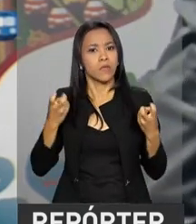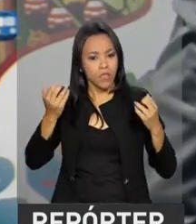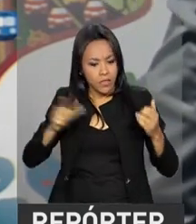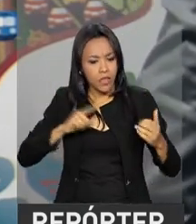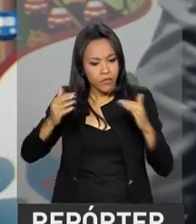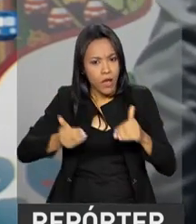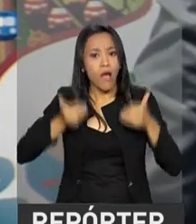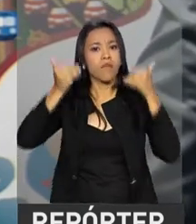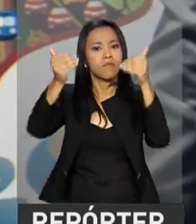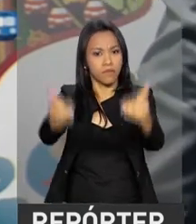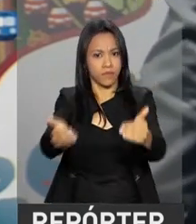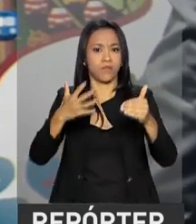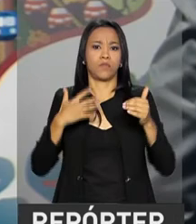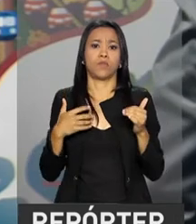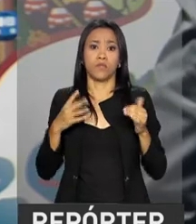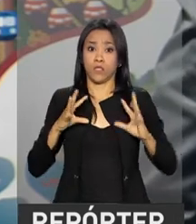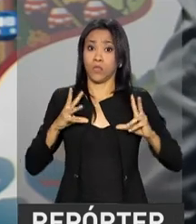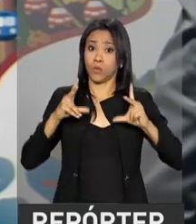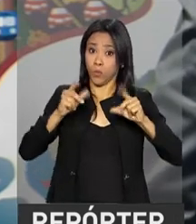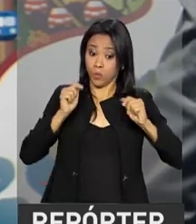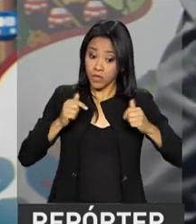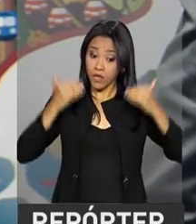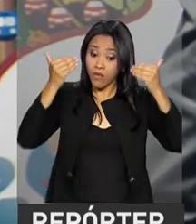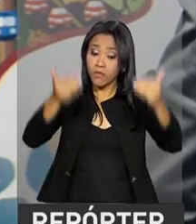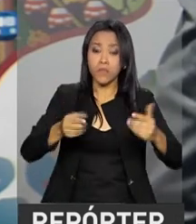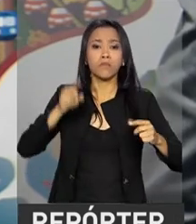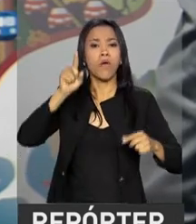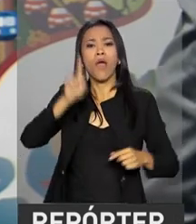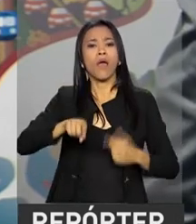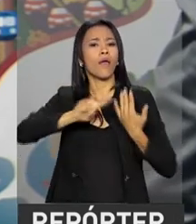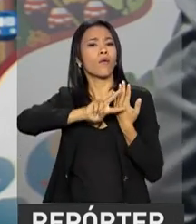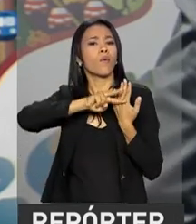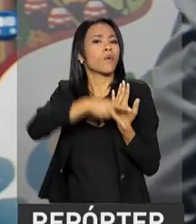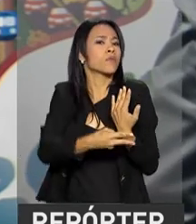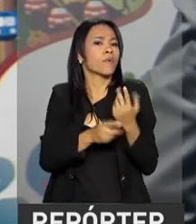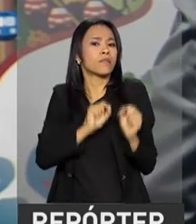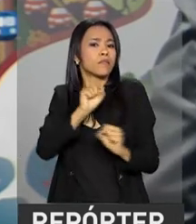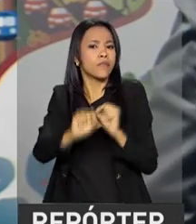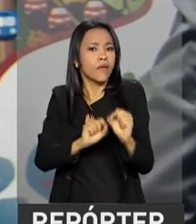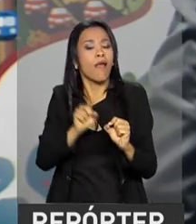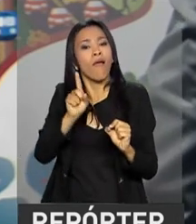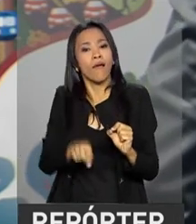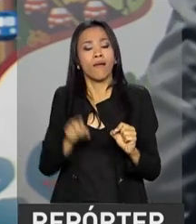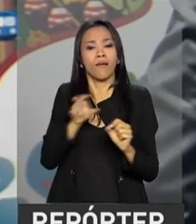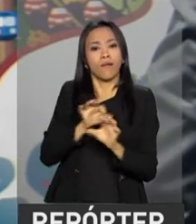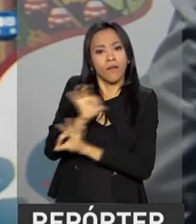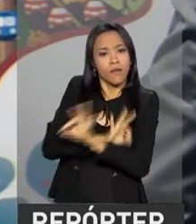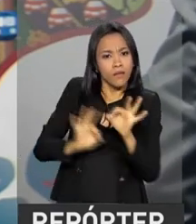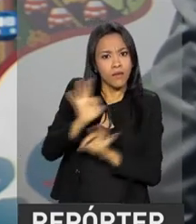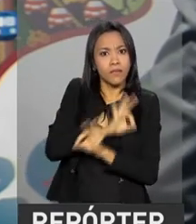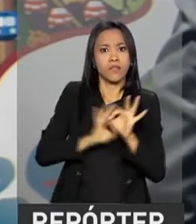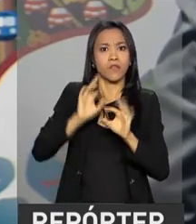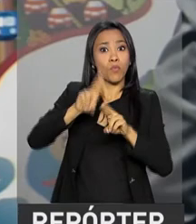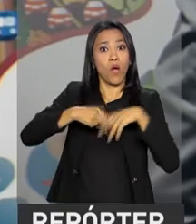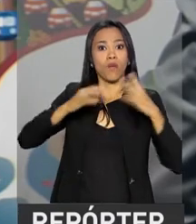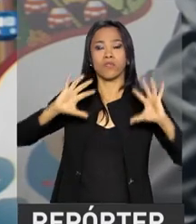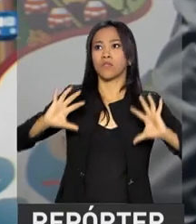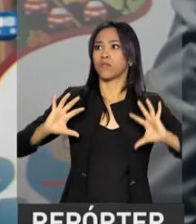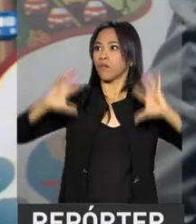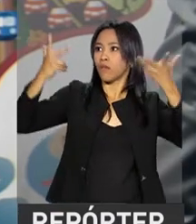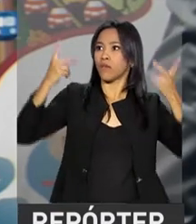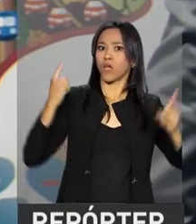né, e que isso, e todo esse avanço, ele é consequência da organização de grandes eventos. Logicamente